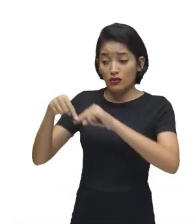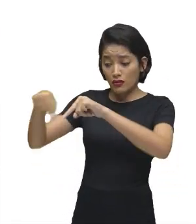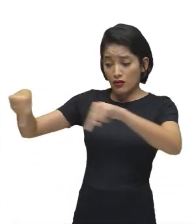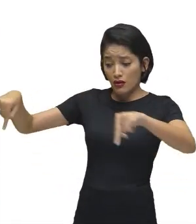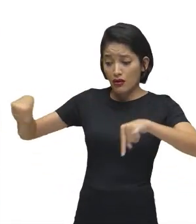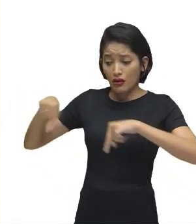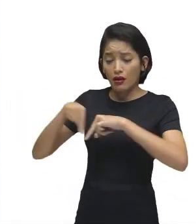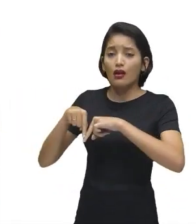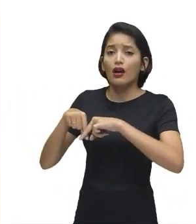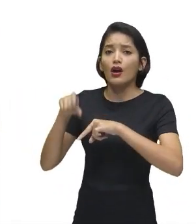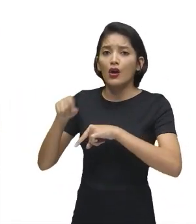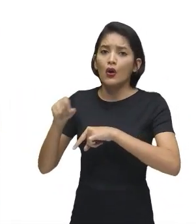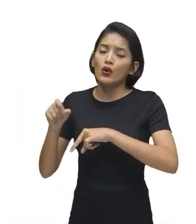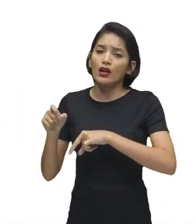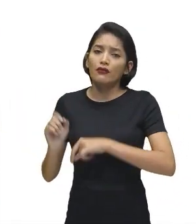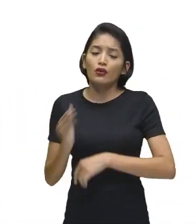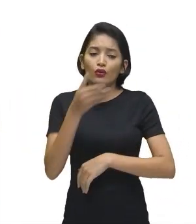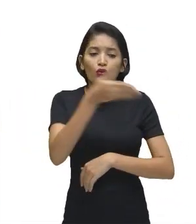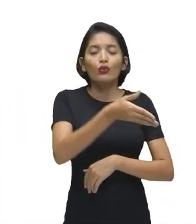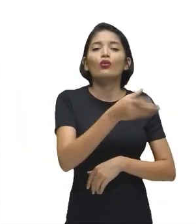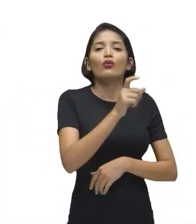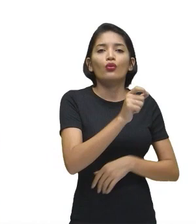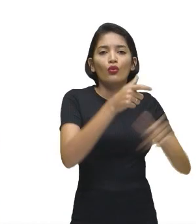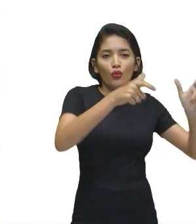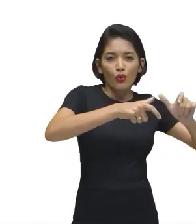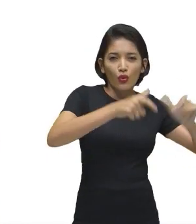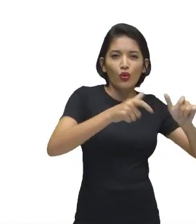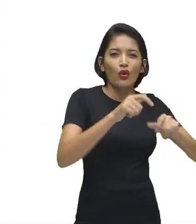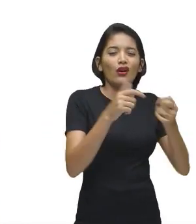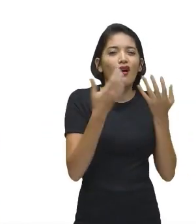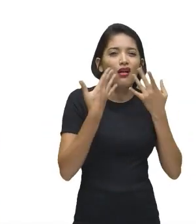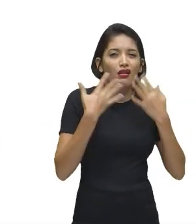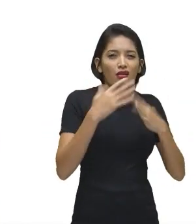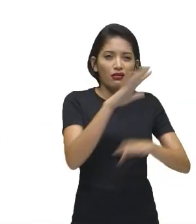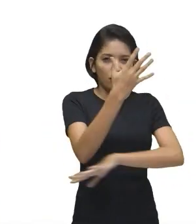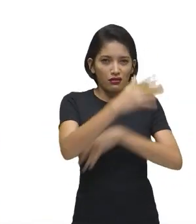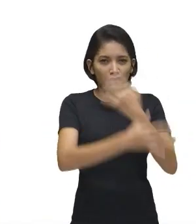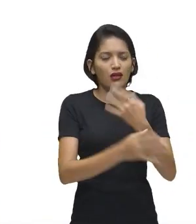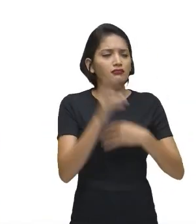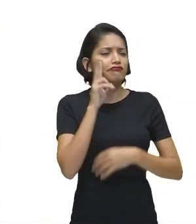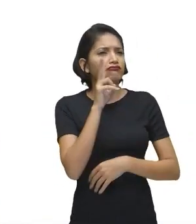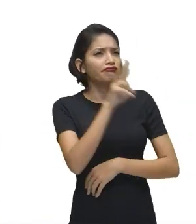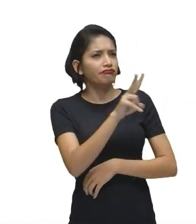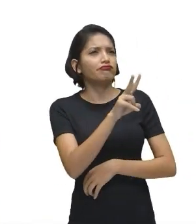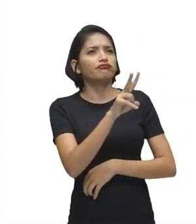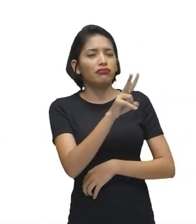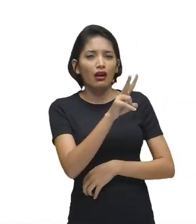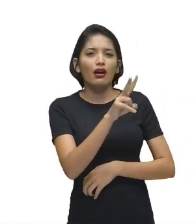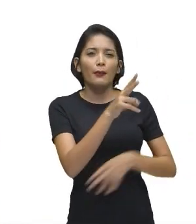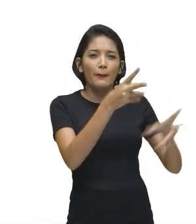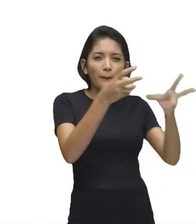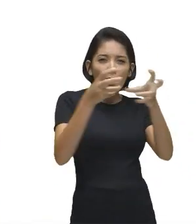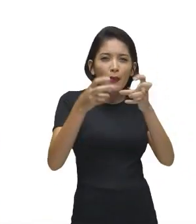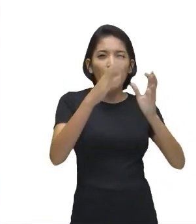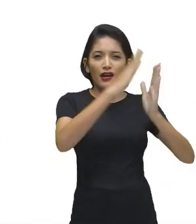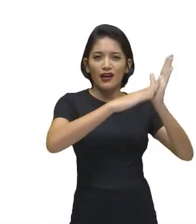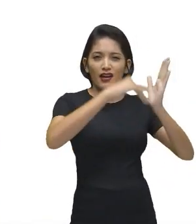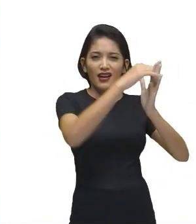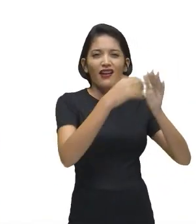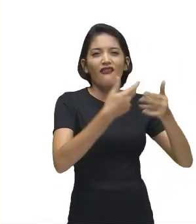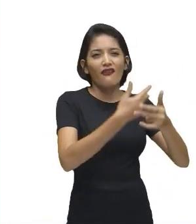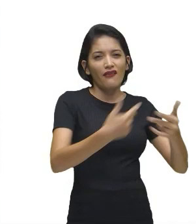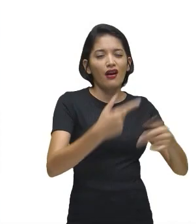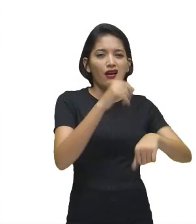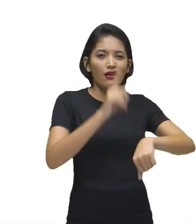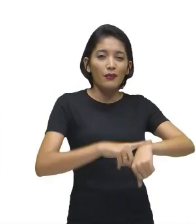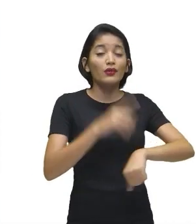foi pintar ao ar livre, fazia um desenho, por exemplo, uma pintura de observação. Então, ele pintava um quadro em vários momentos